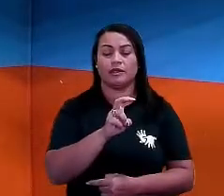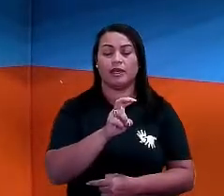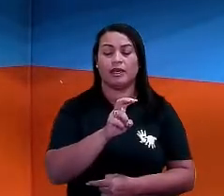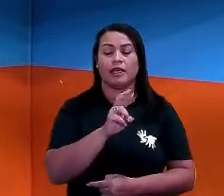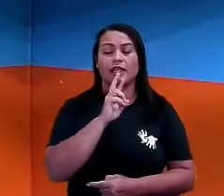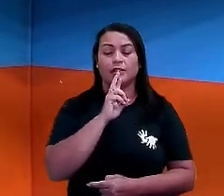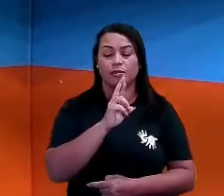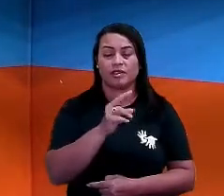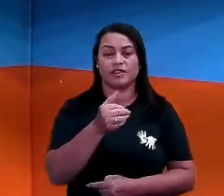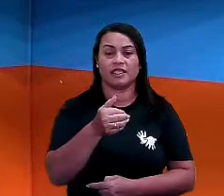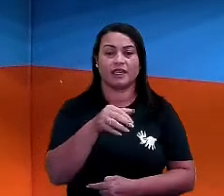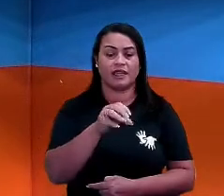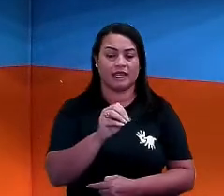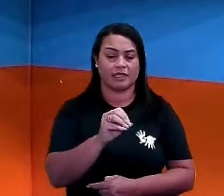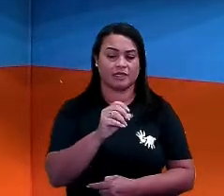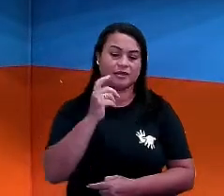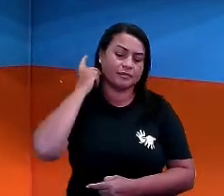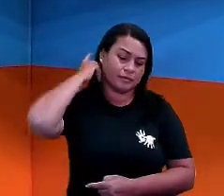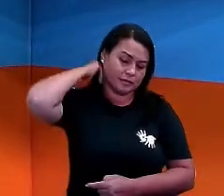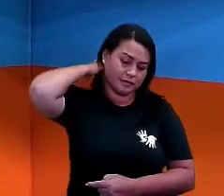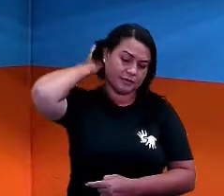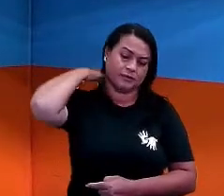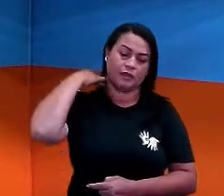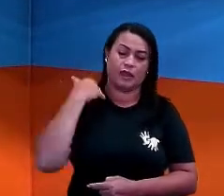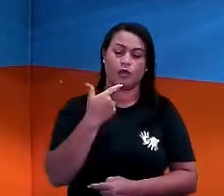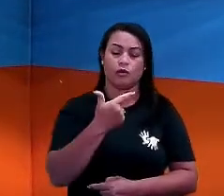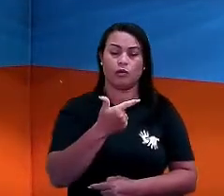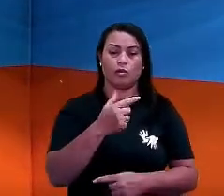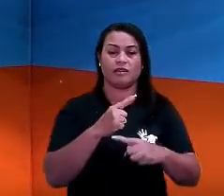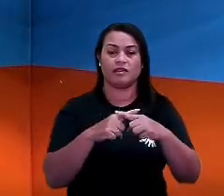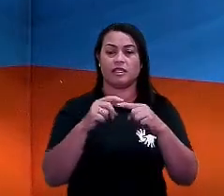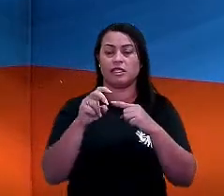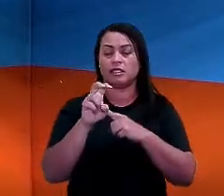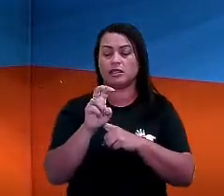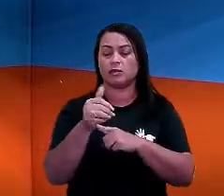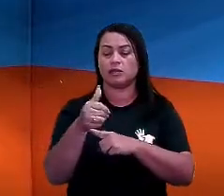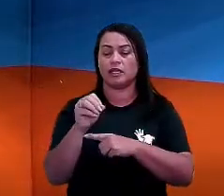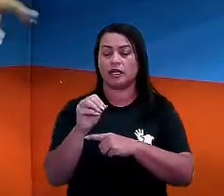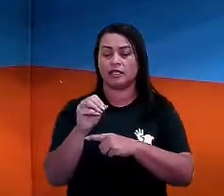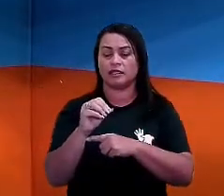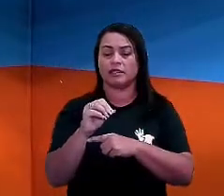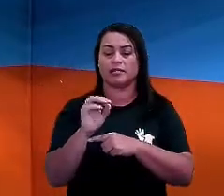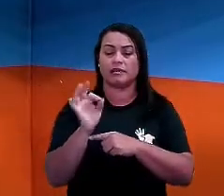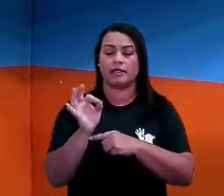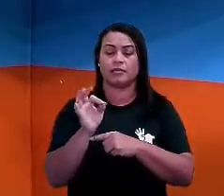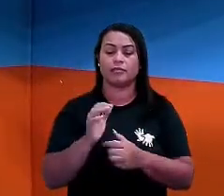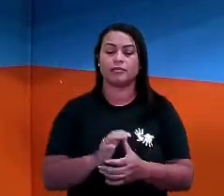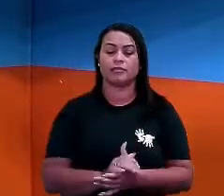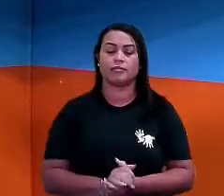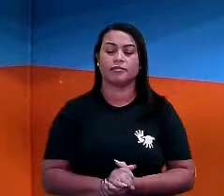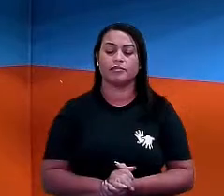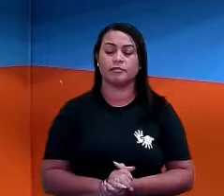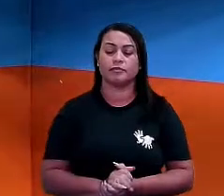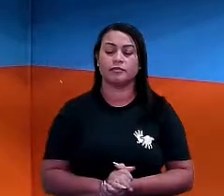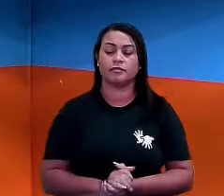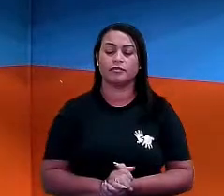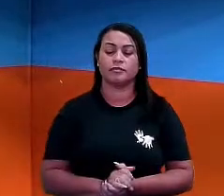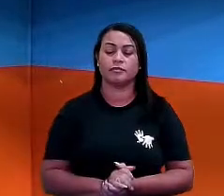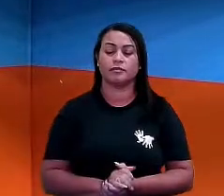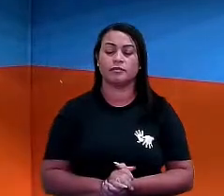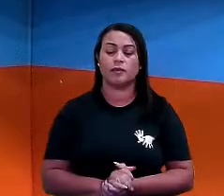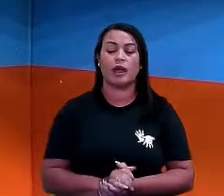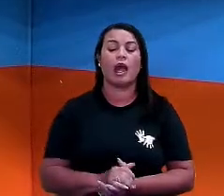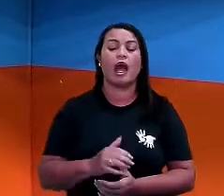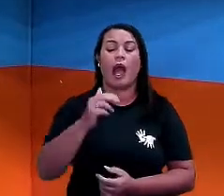E aí vai dar 10. 2 vezes 5, 10. 4 vezes 5, 20. E aí aqui,